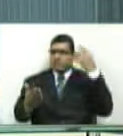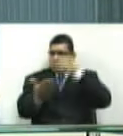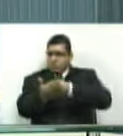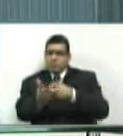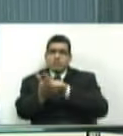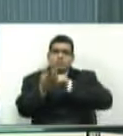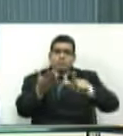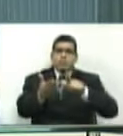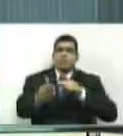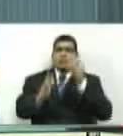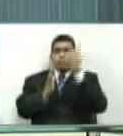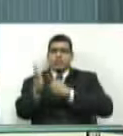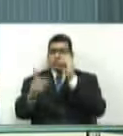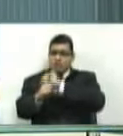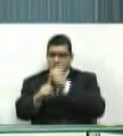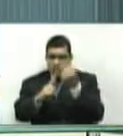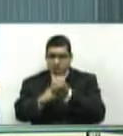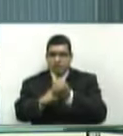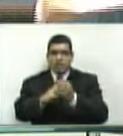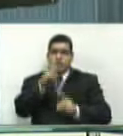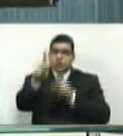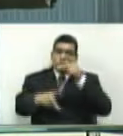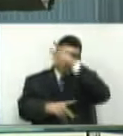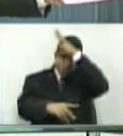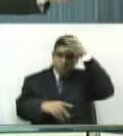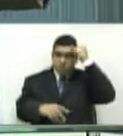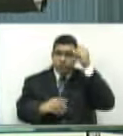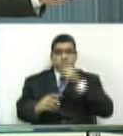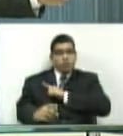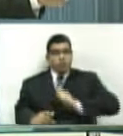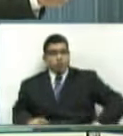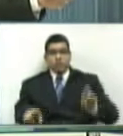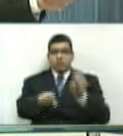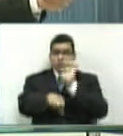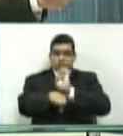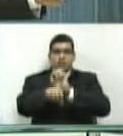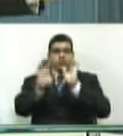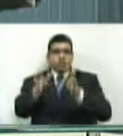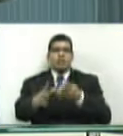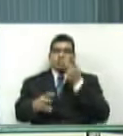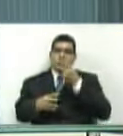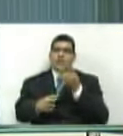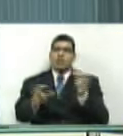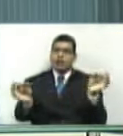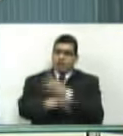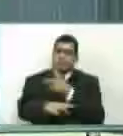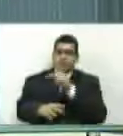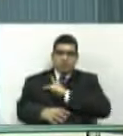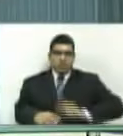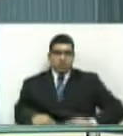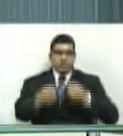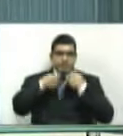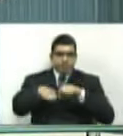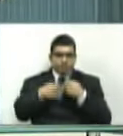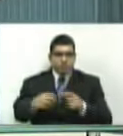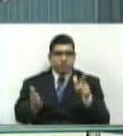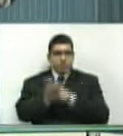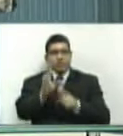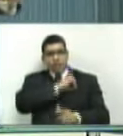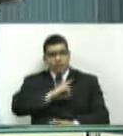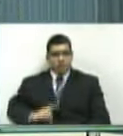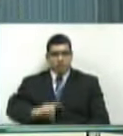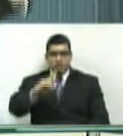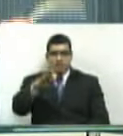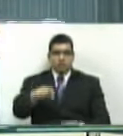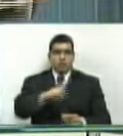interesses da sociedade do povo amazonense. E o governo do estado, já concluo, senhor presidente, precisa cumprir o seu papel, deputado Chico Preto.